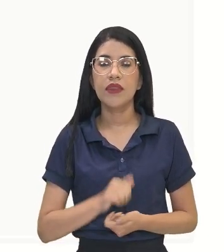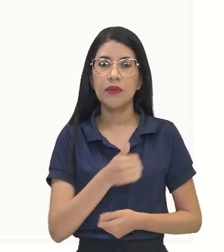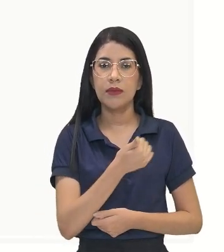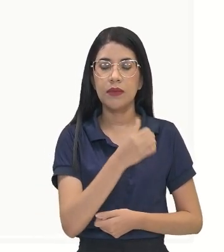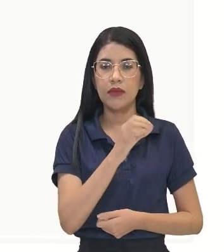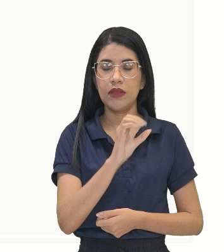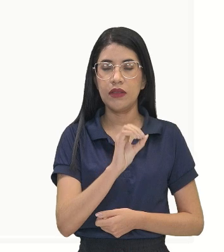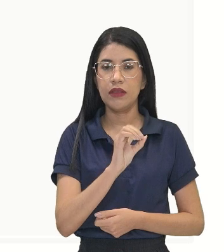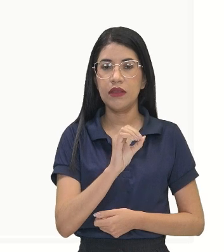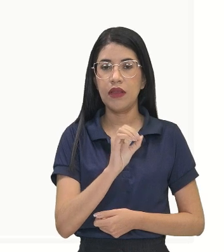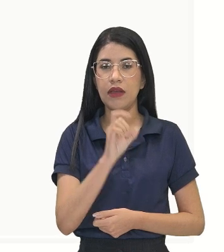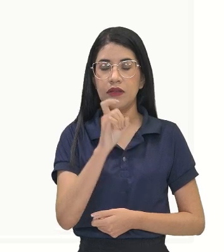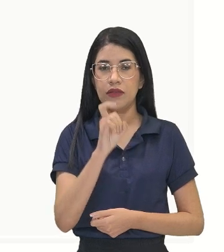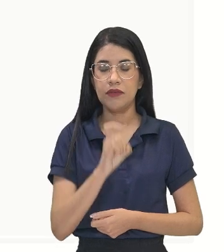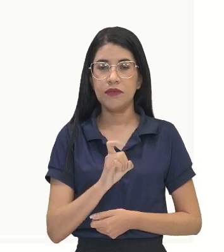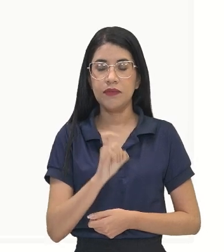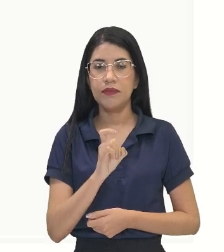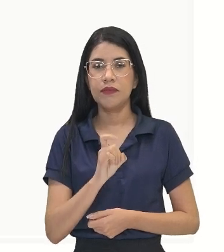10x,